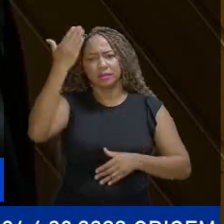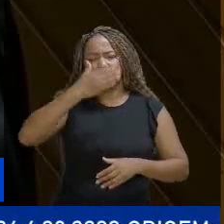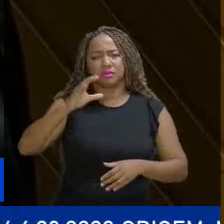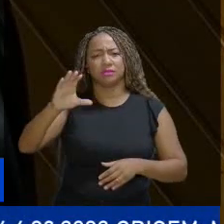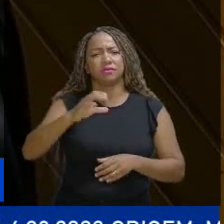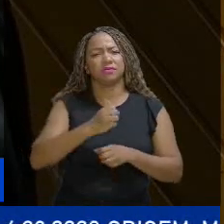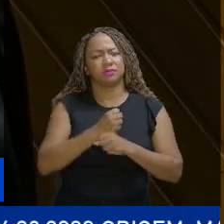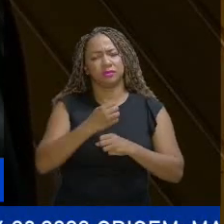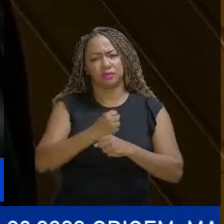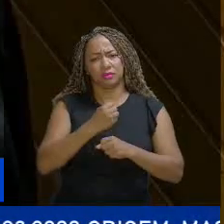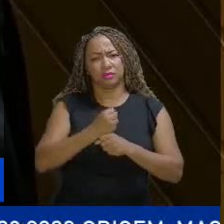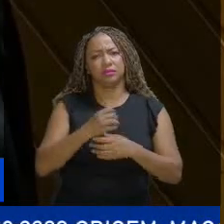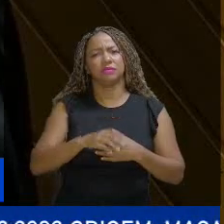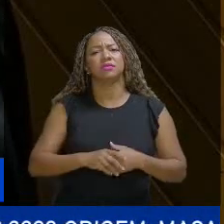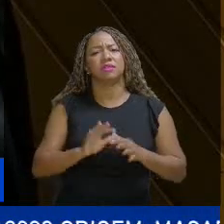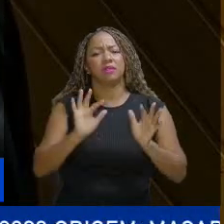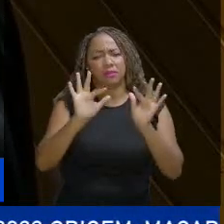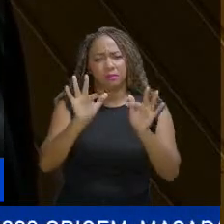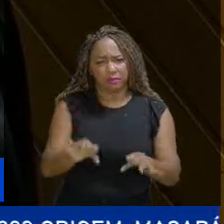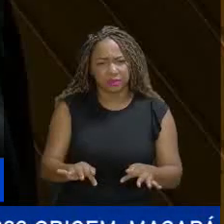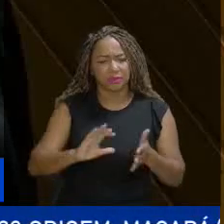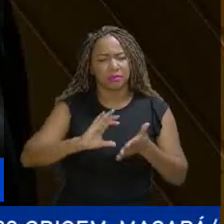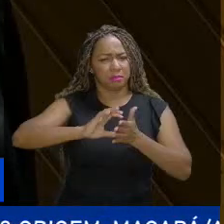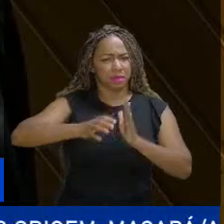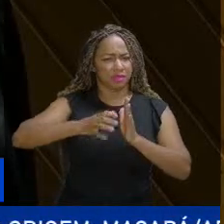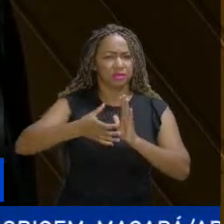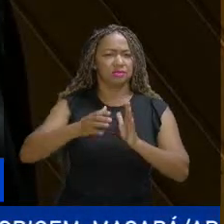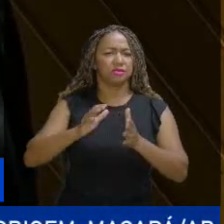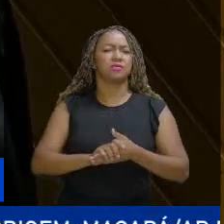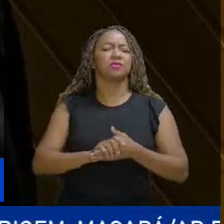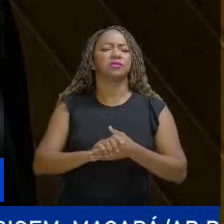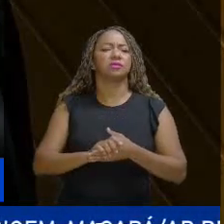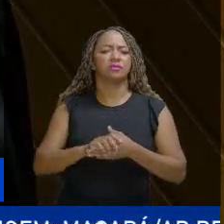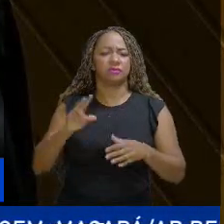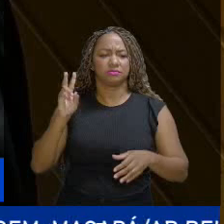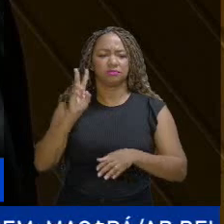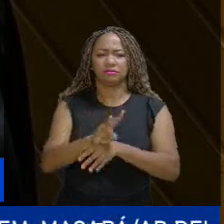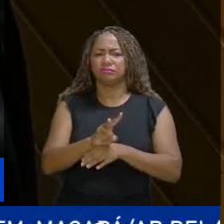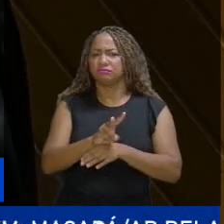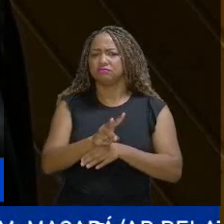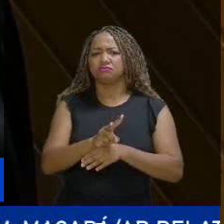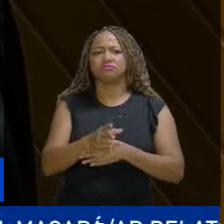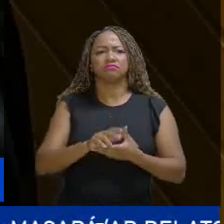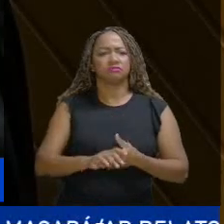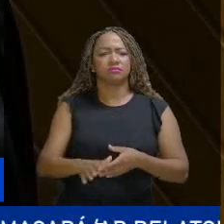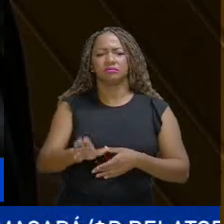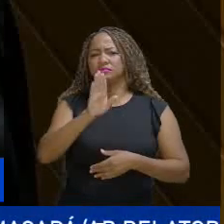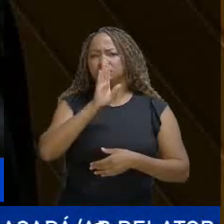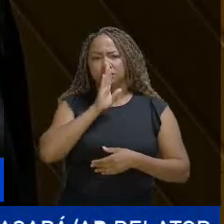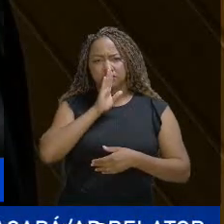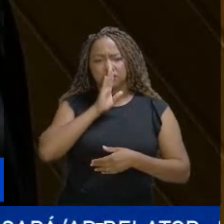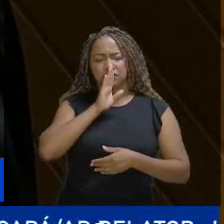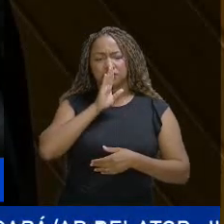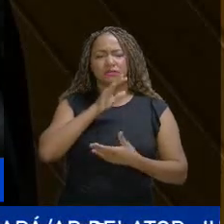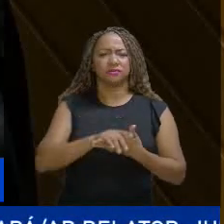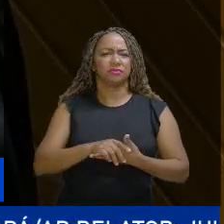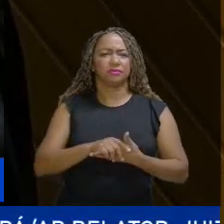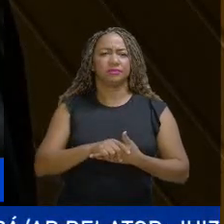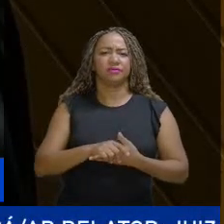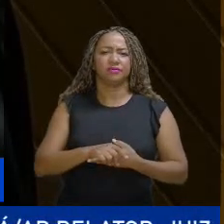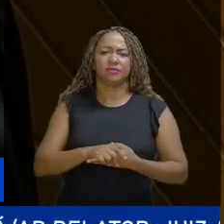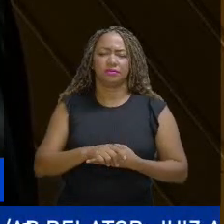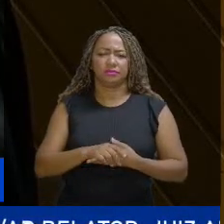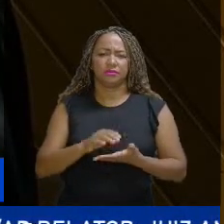contas. E, por fim, o partido político devidamente intimado permaneceu inerte, conforme certificado pela Secretaria